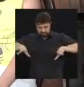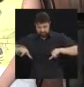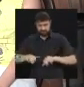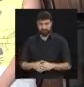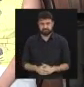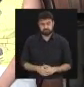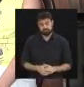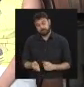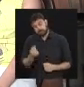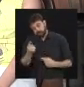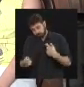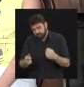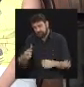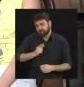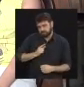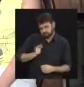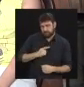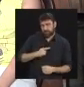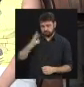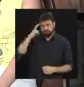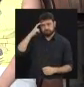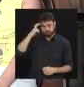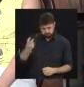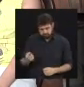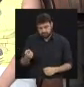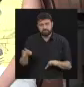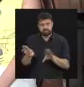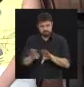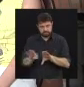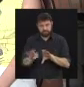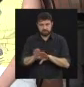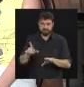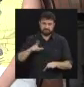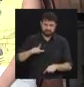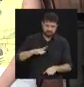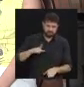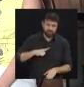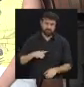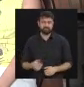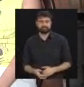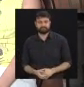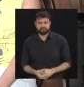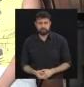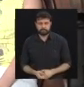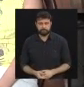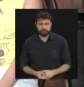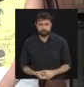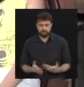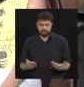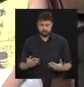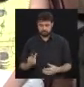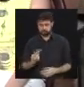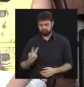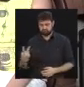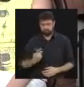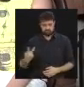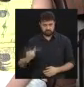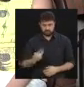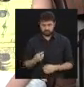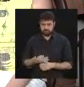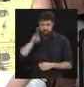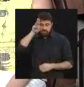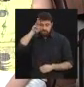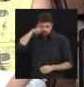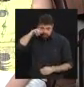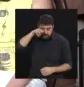Então, talvez tenha alguns casos que precisem de um acompanhamento especial, uma escola especial. Só que aí, no caso, não seriam moedas